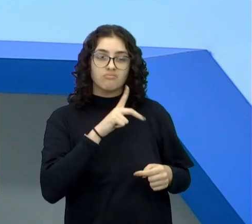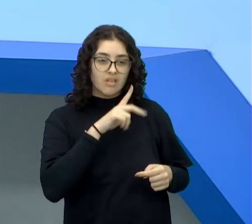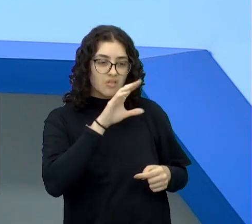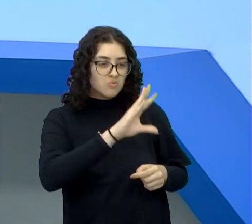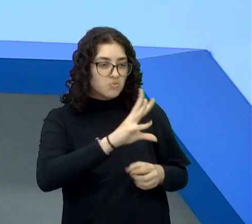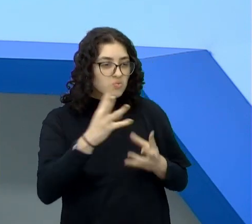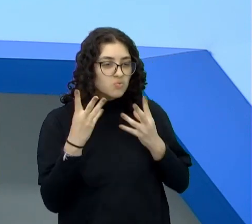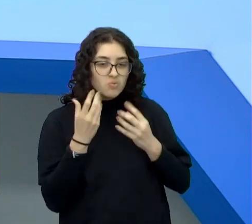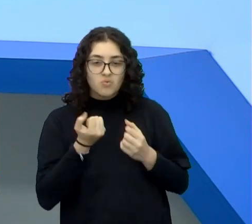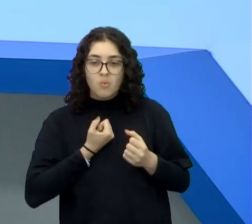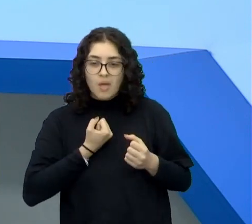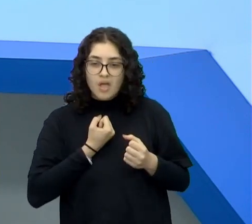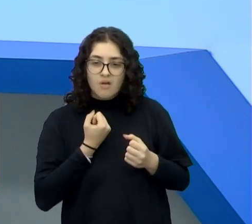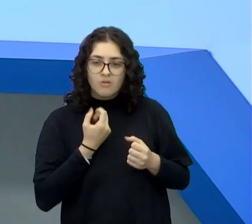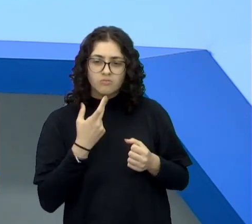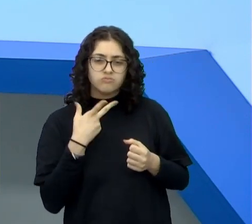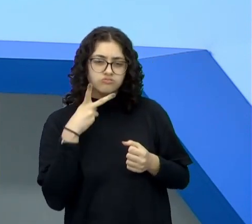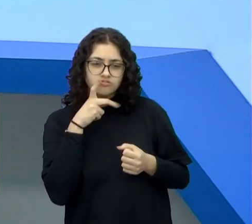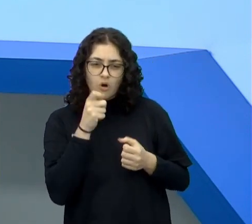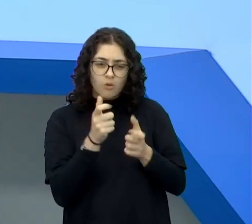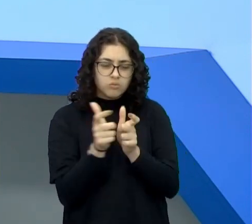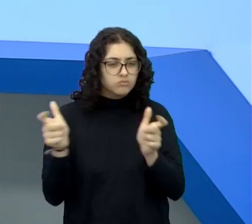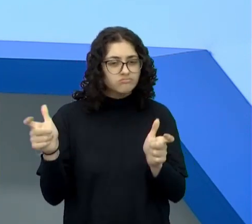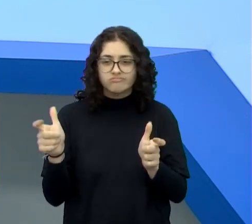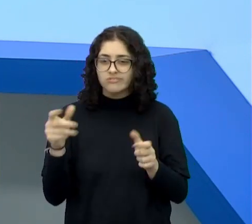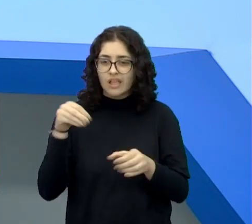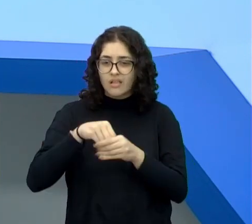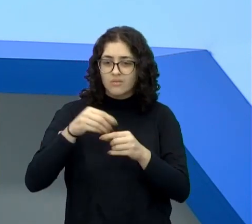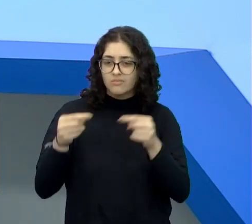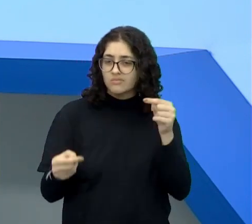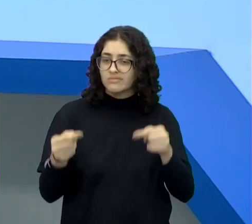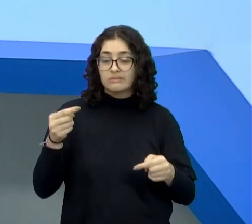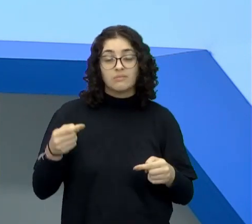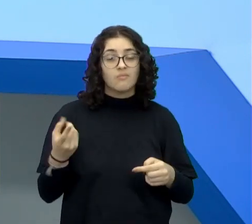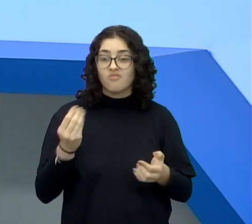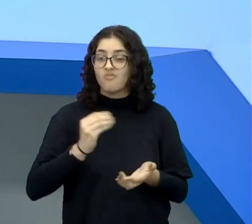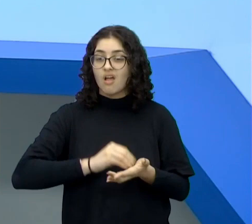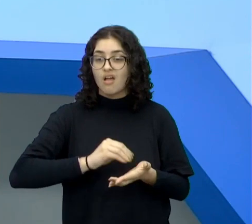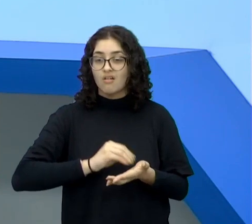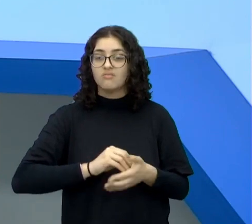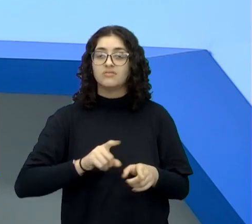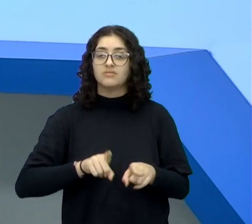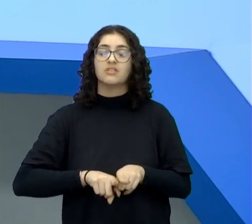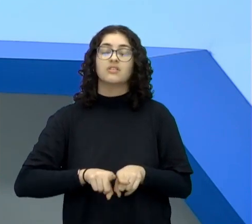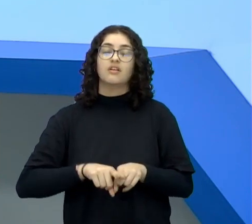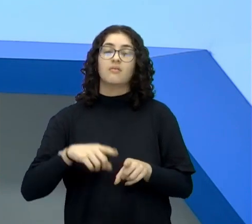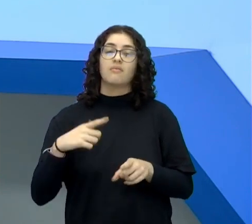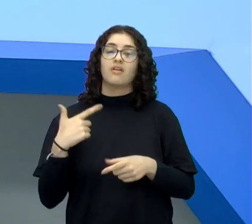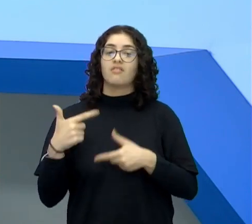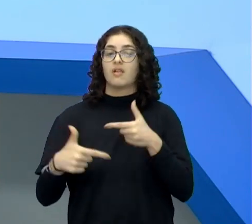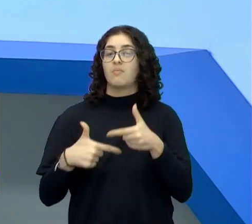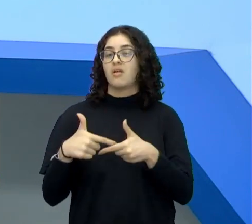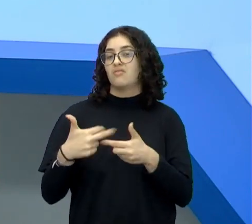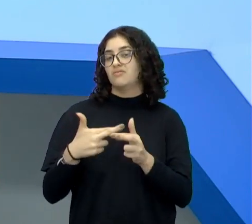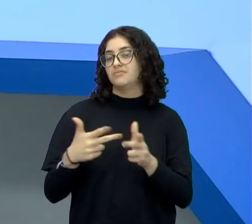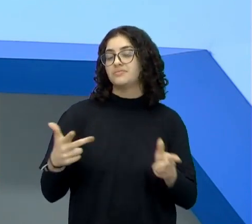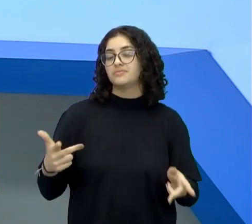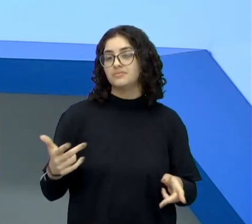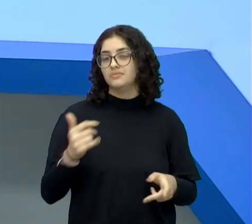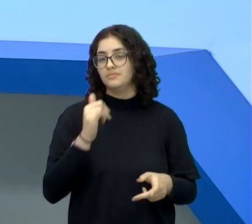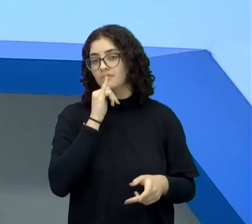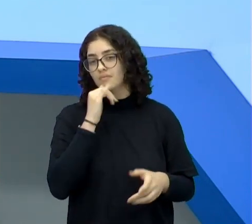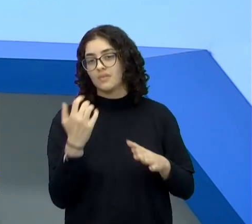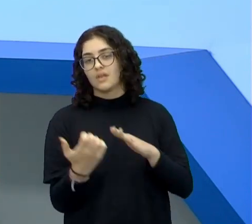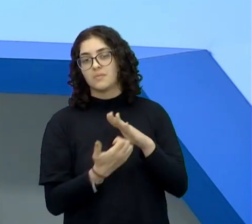não tem um número expressivo de mulheres, né, na política, e também quando a gente fala de outros setores também, por exemplo,